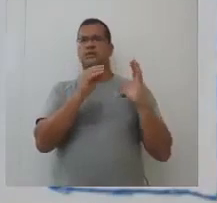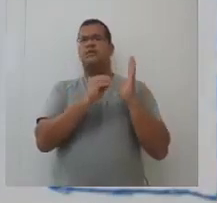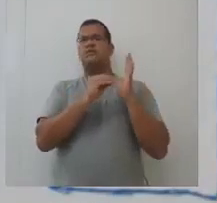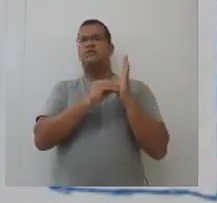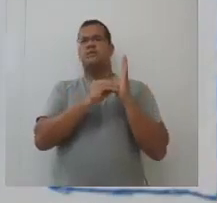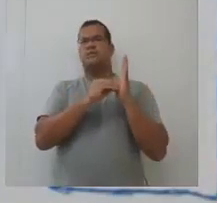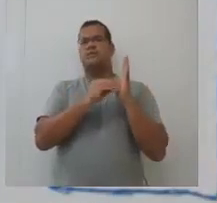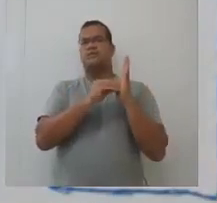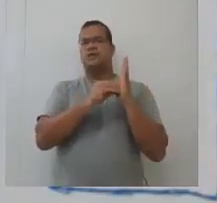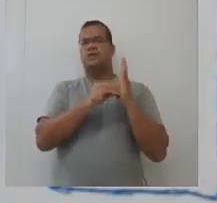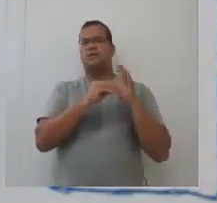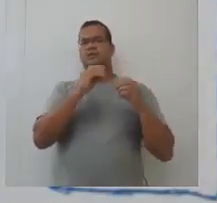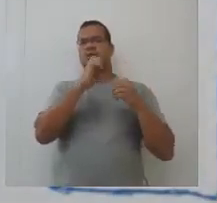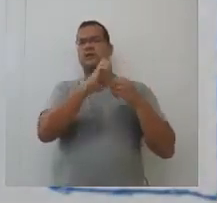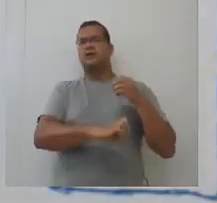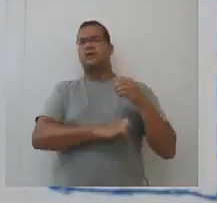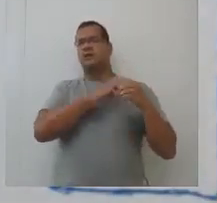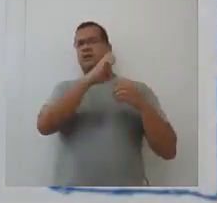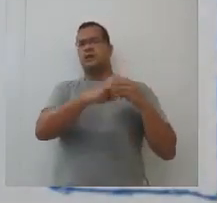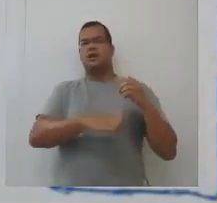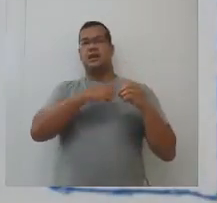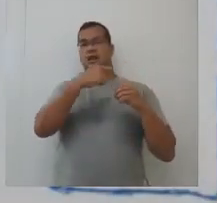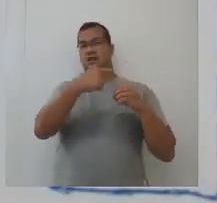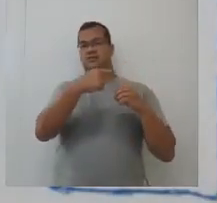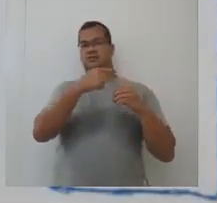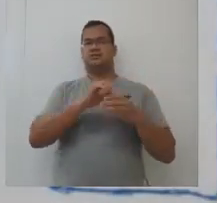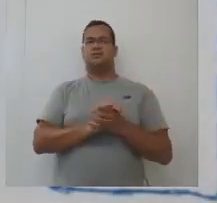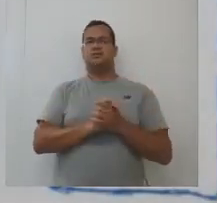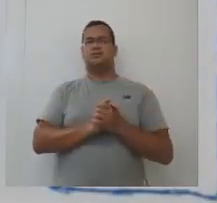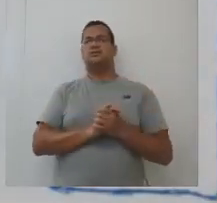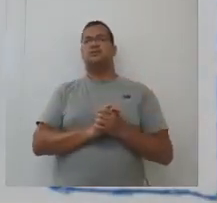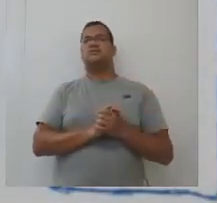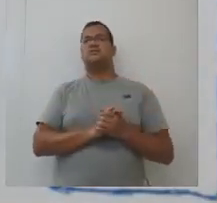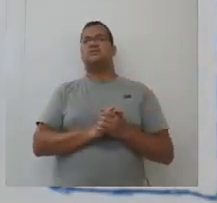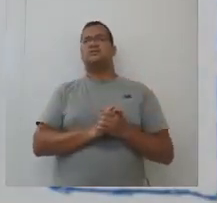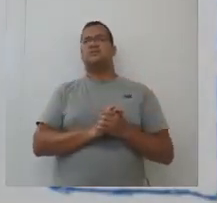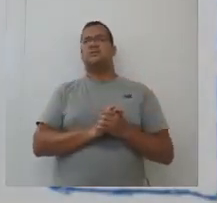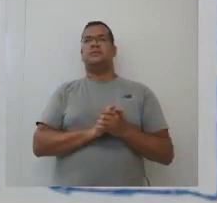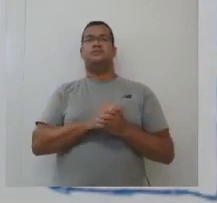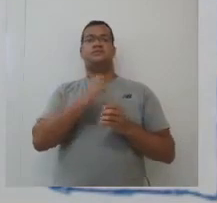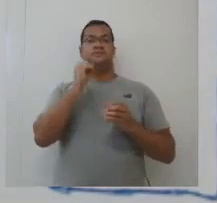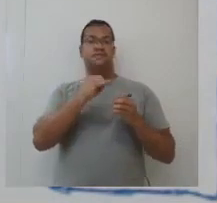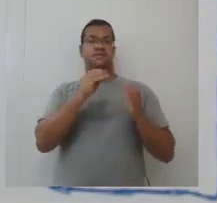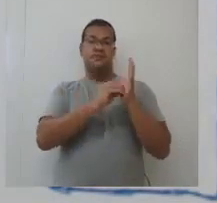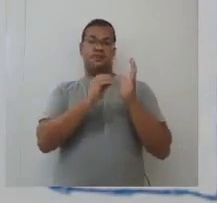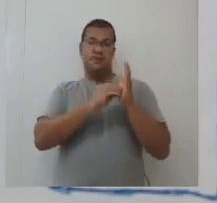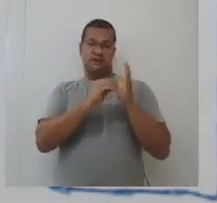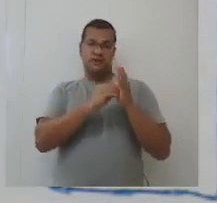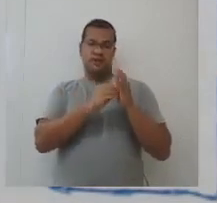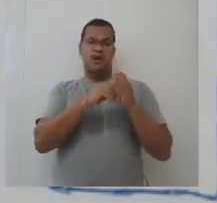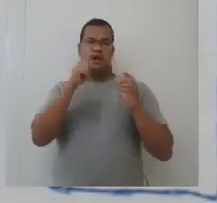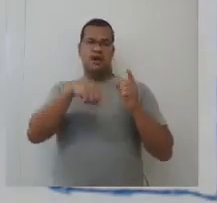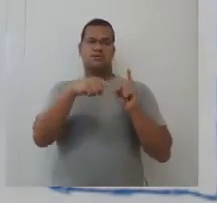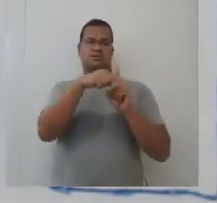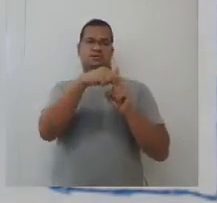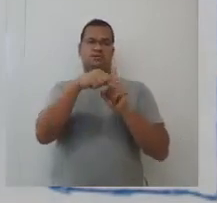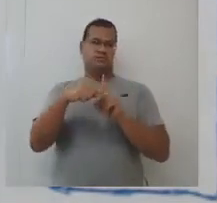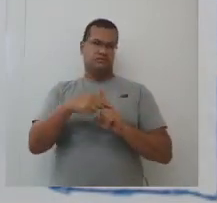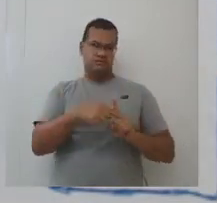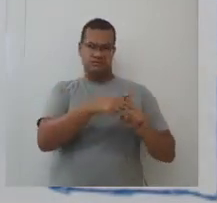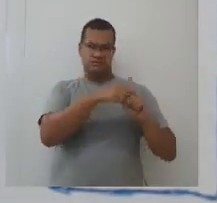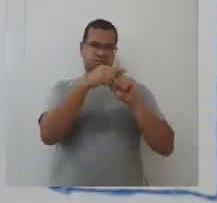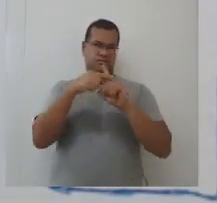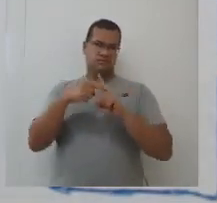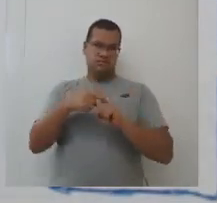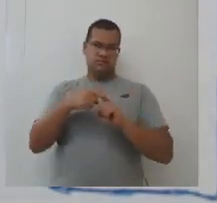elétrons. Se ele tem falta de elétrons, ele é uma carga fonte positiva. Se ele é uma carga fonte positiva,